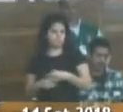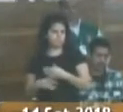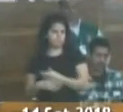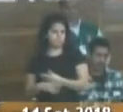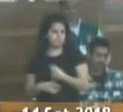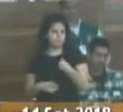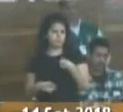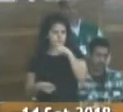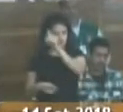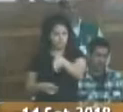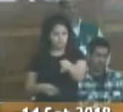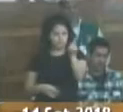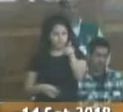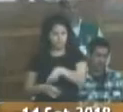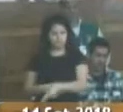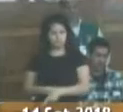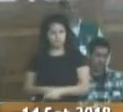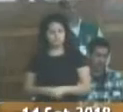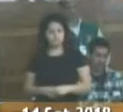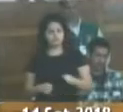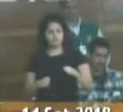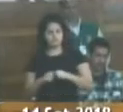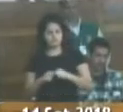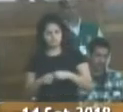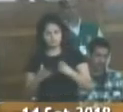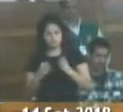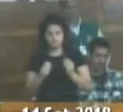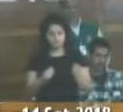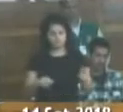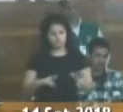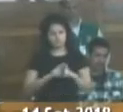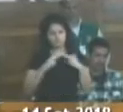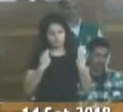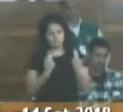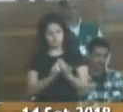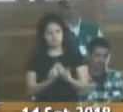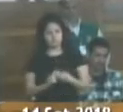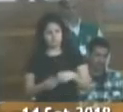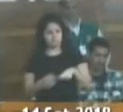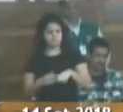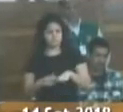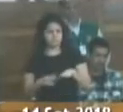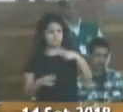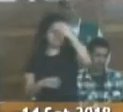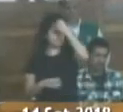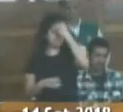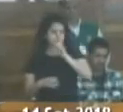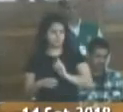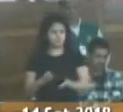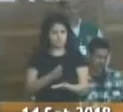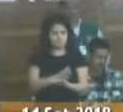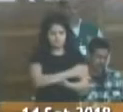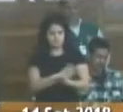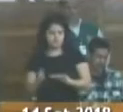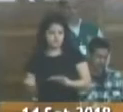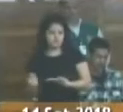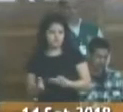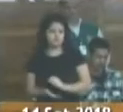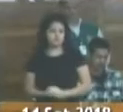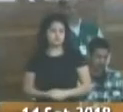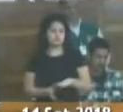fui contra, fizemos muitas reuniões para que Angra não fosse separada. E